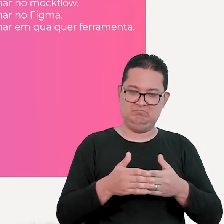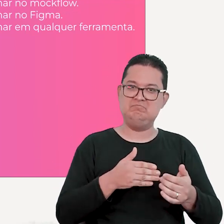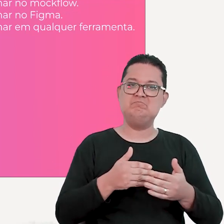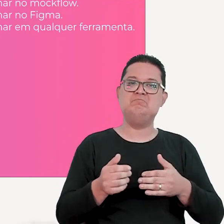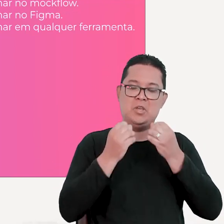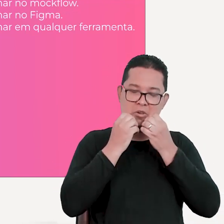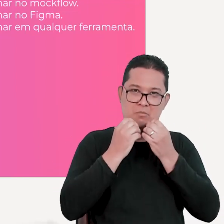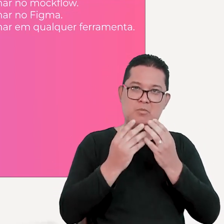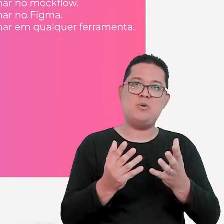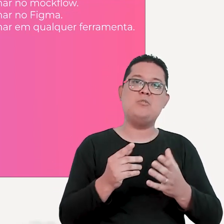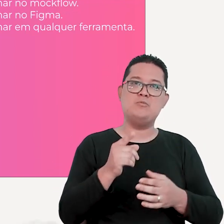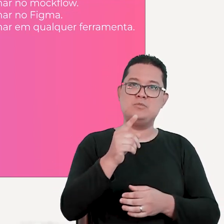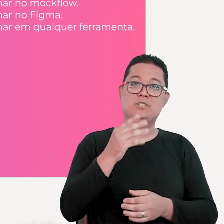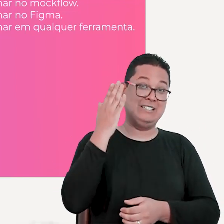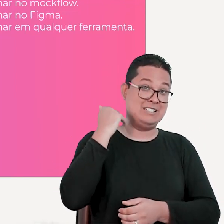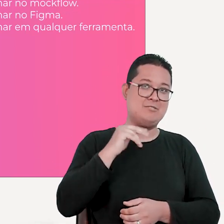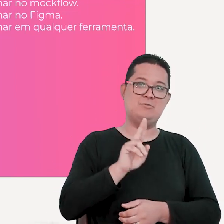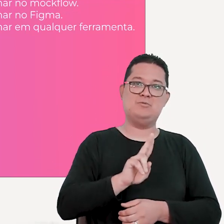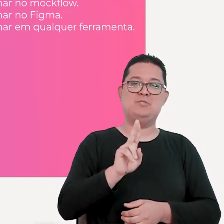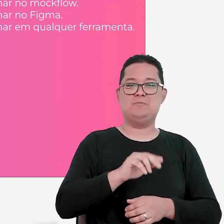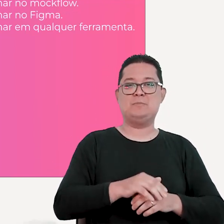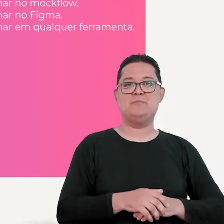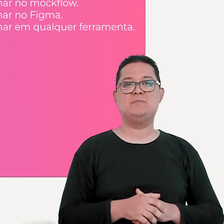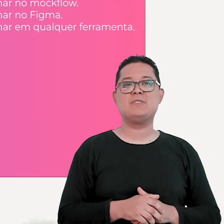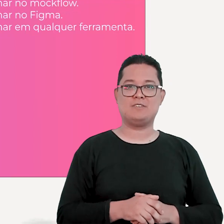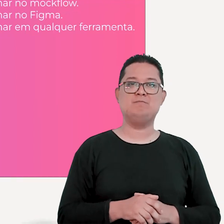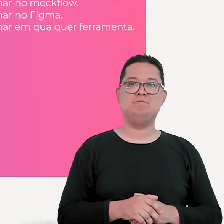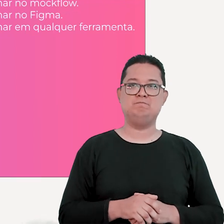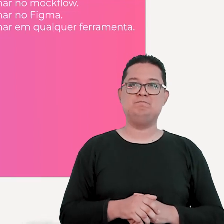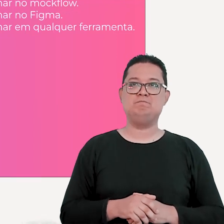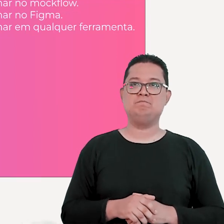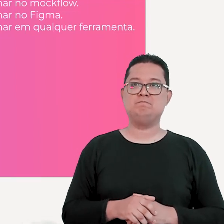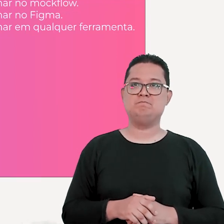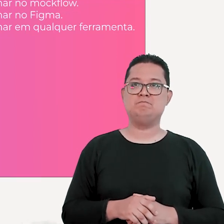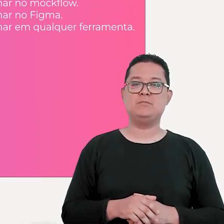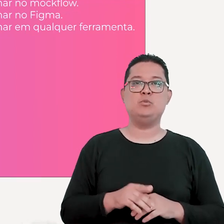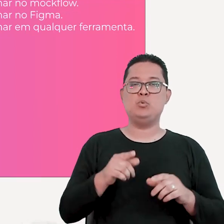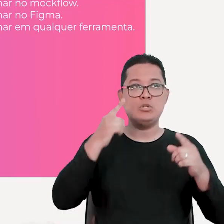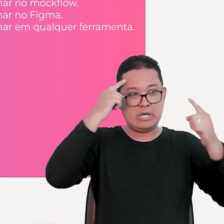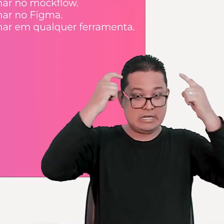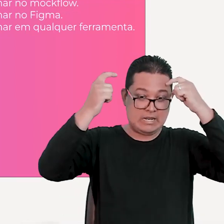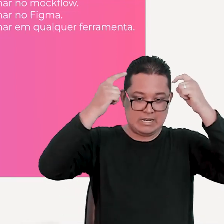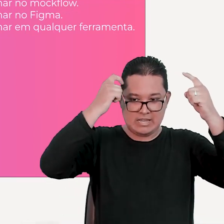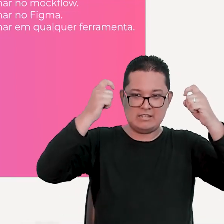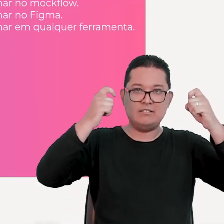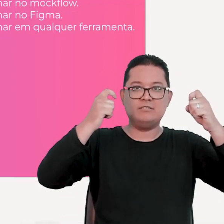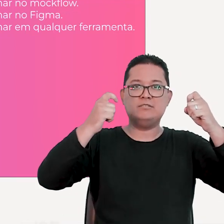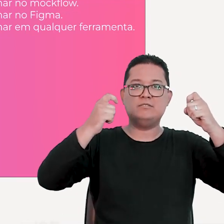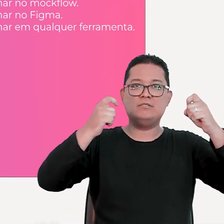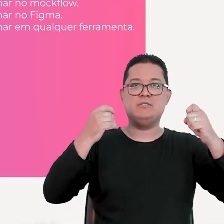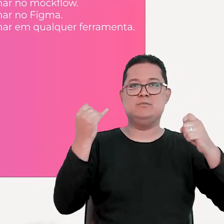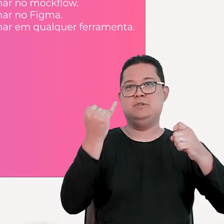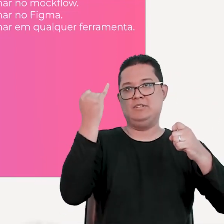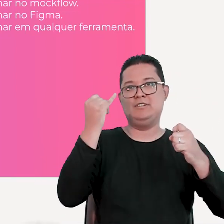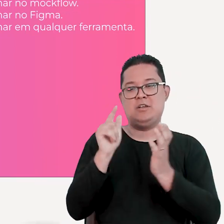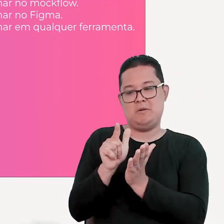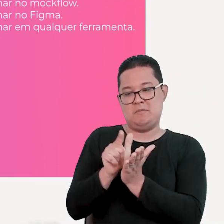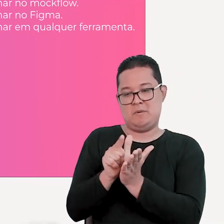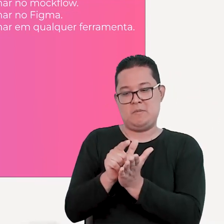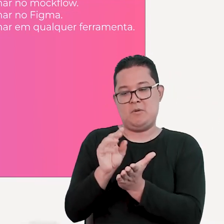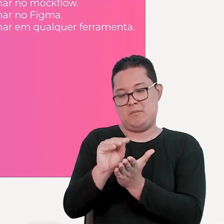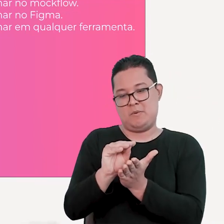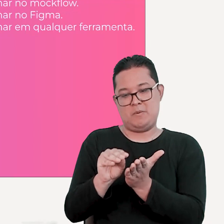que dê para fazer esse desenho e tirar todas as nossas ideias da cabeça e colocar no papel. Eu sempre gosto